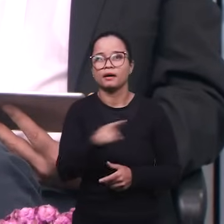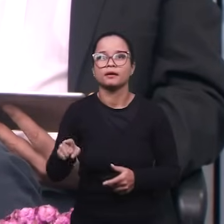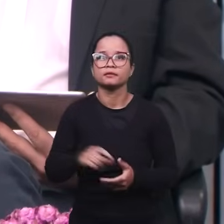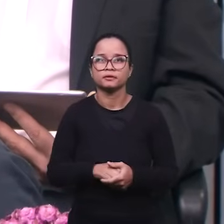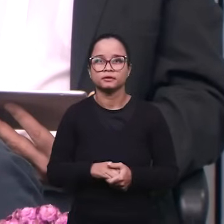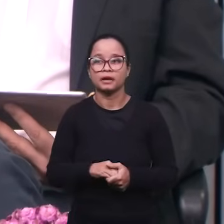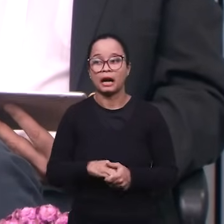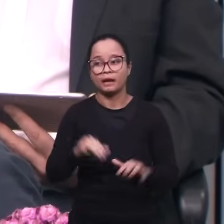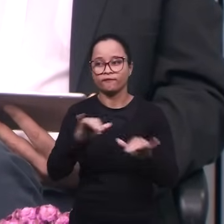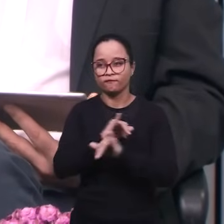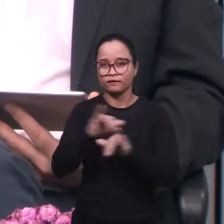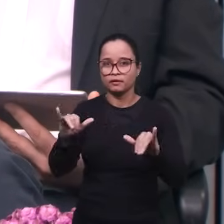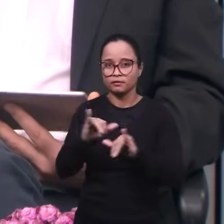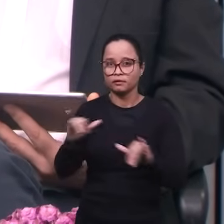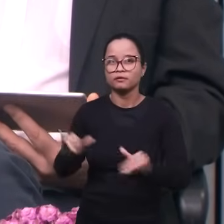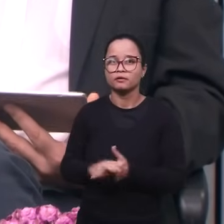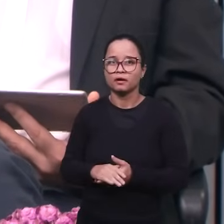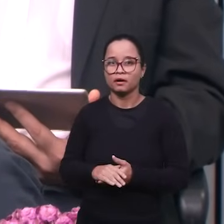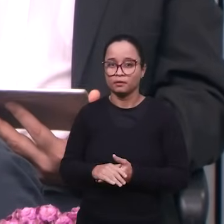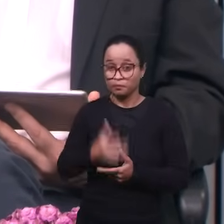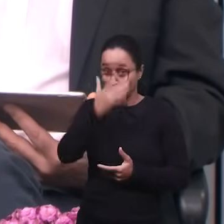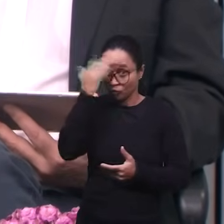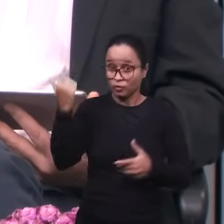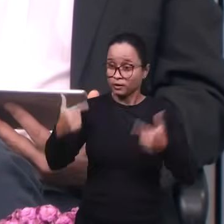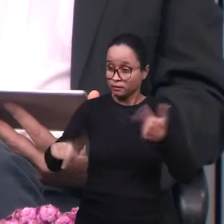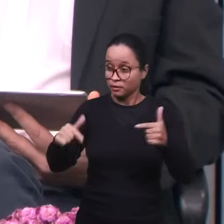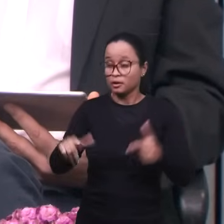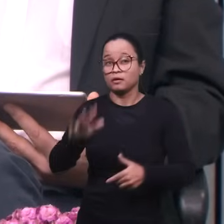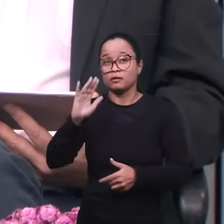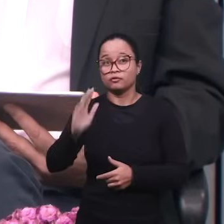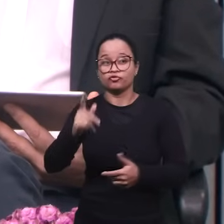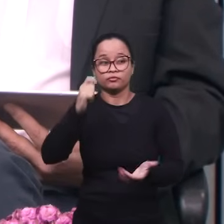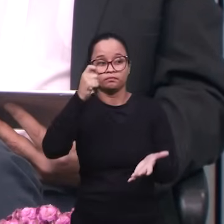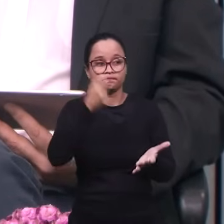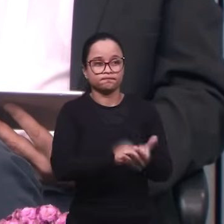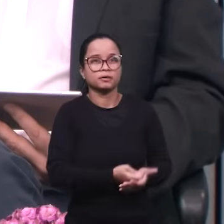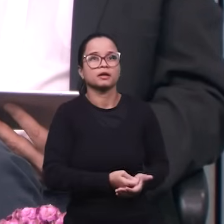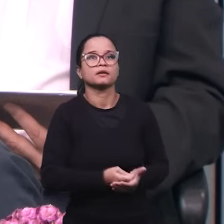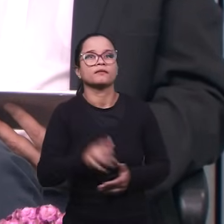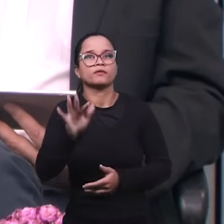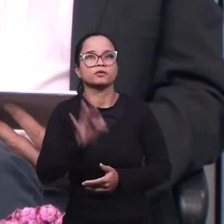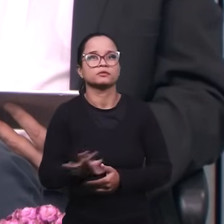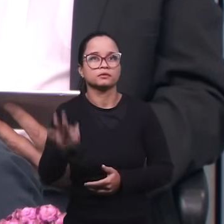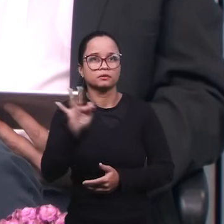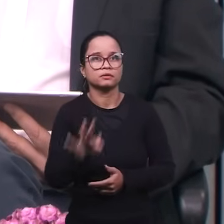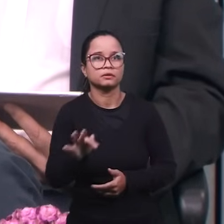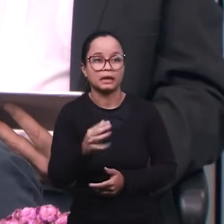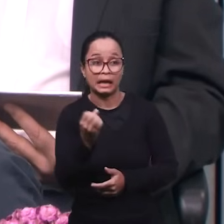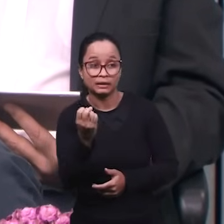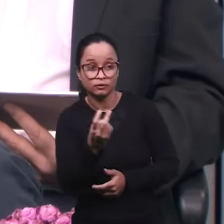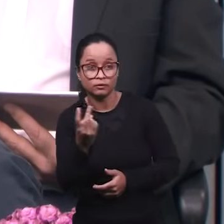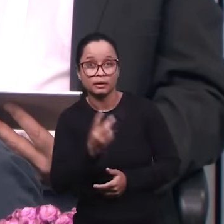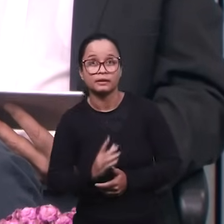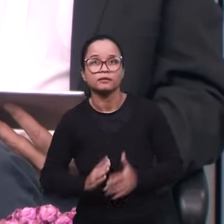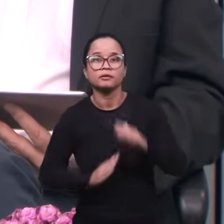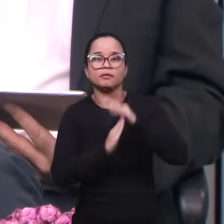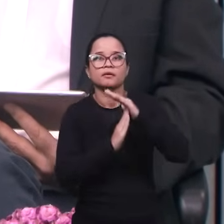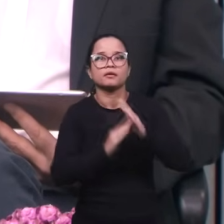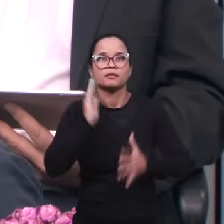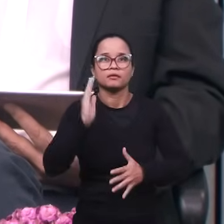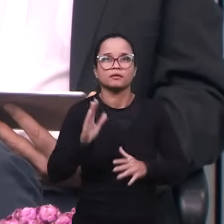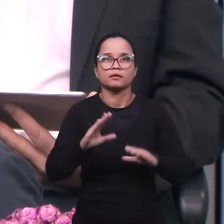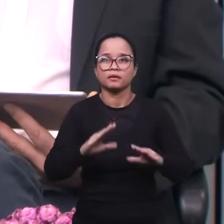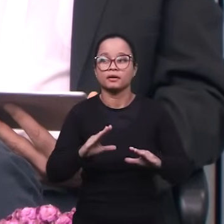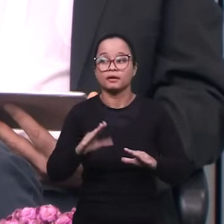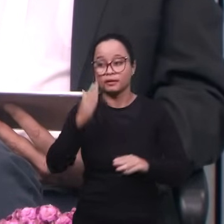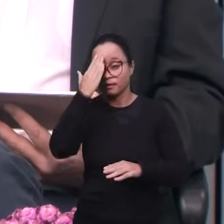instituição, para o empregador, ó, eu já contribuo em tal faculdade, nas 2 ali já dá o teto. Então